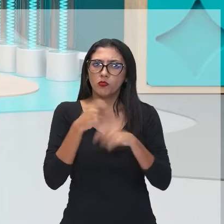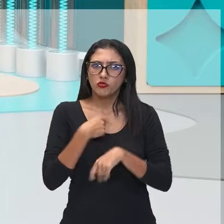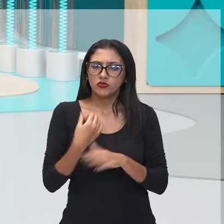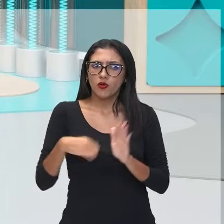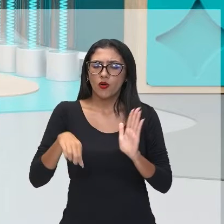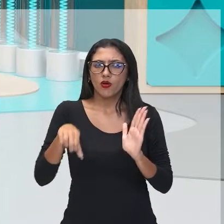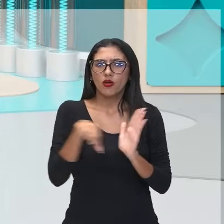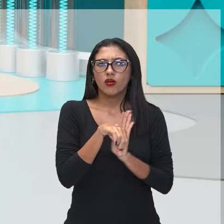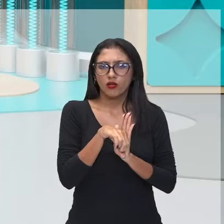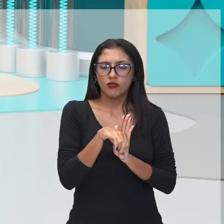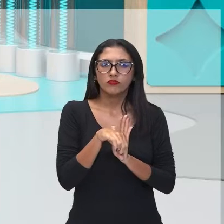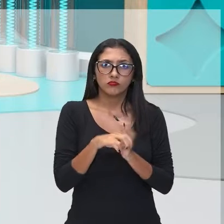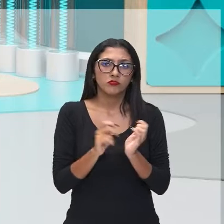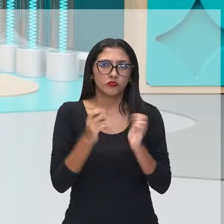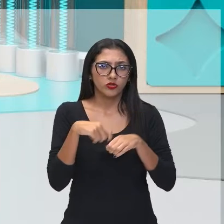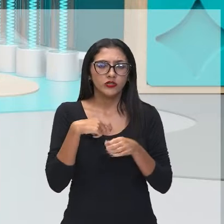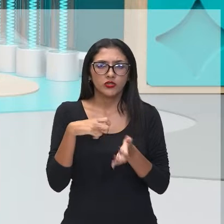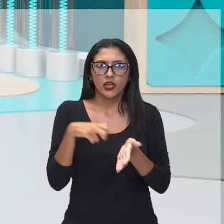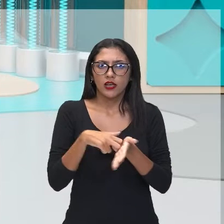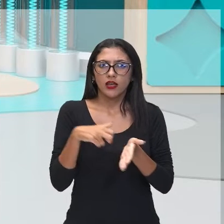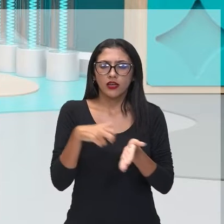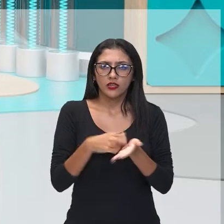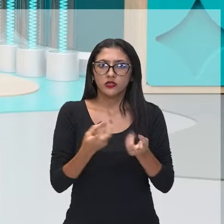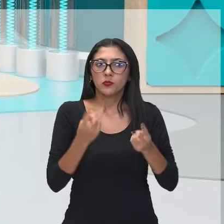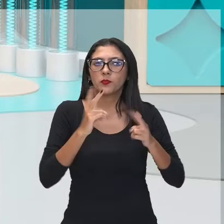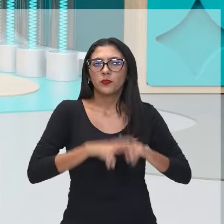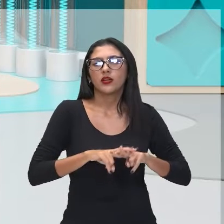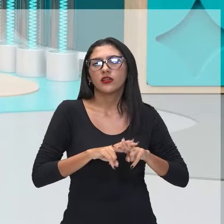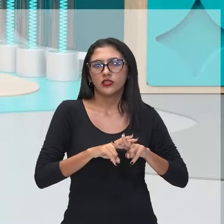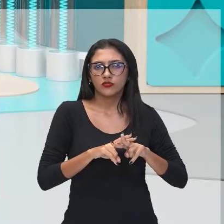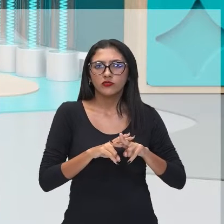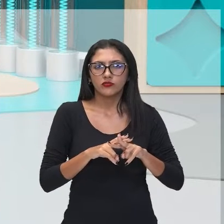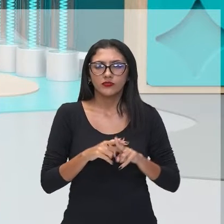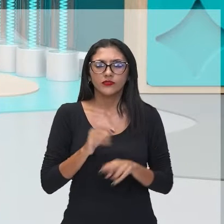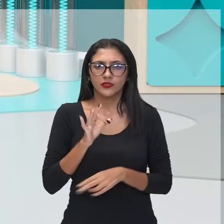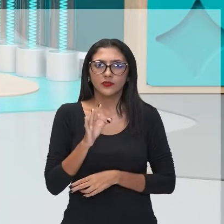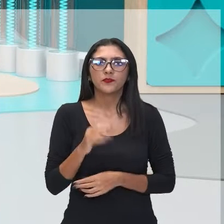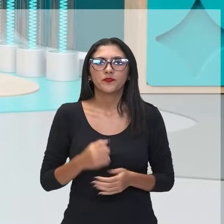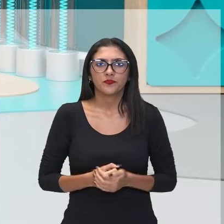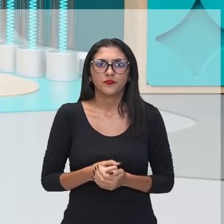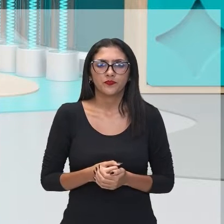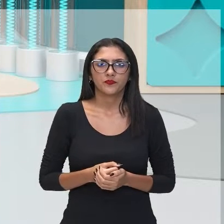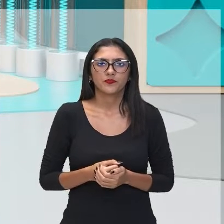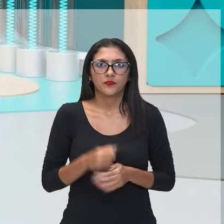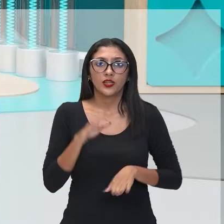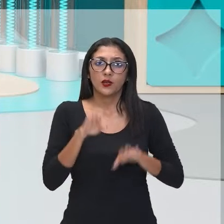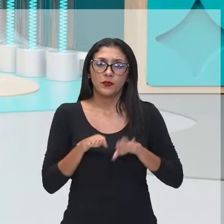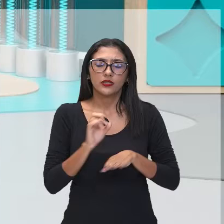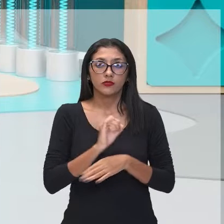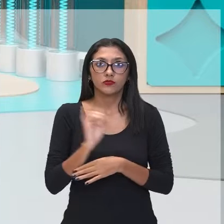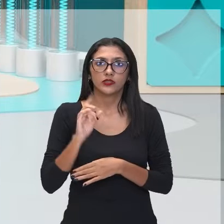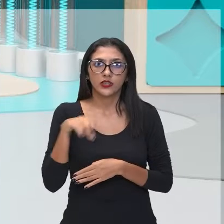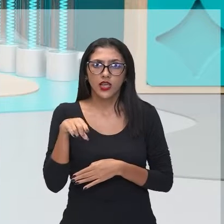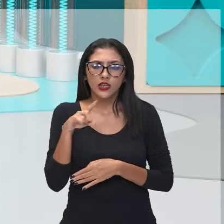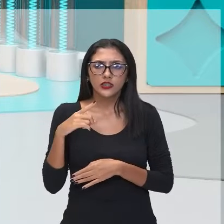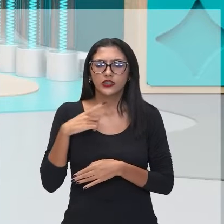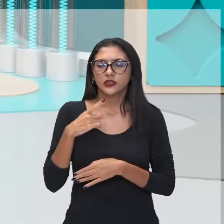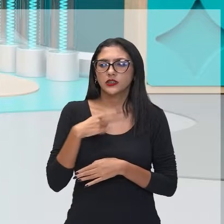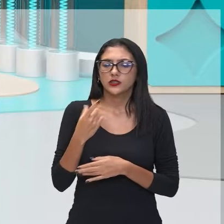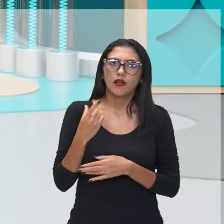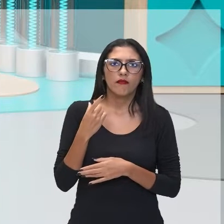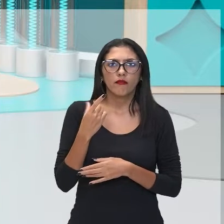por crimes, podendo ser até presos, privados de liberdade, exatamente porque cometeram algum ato,